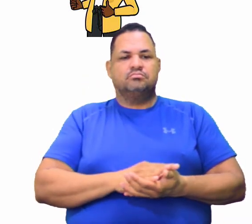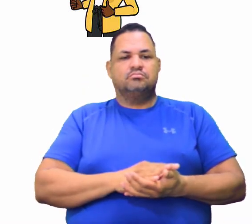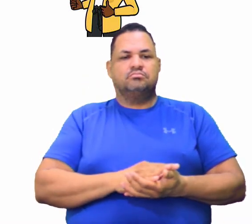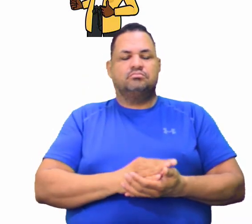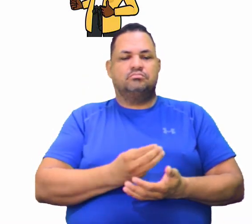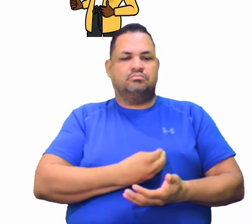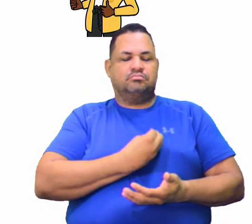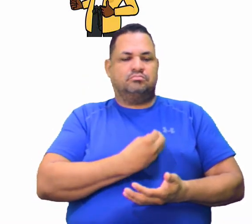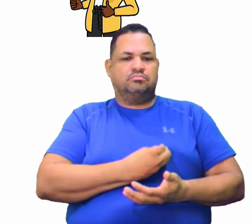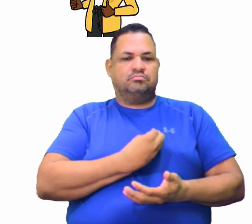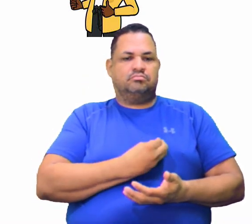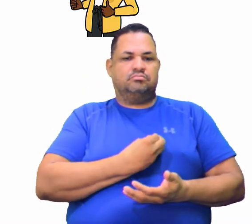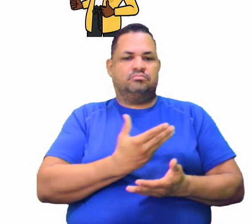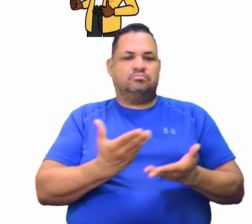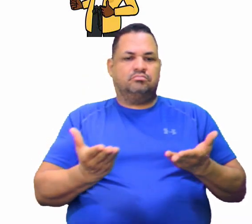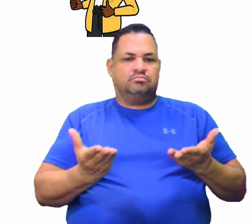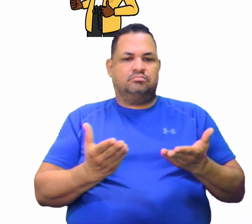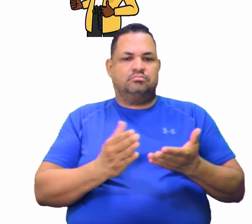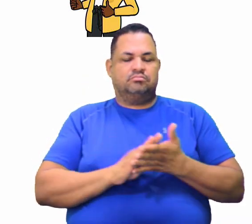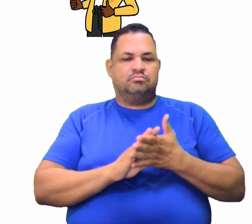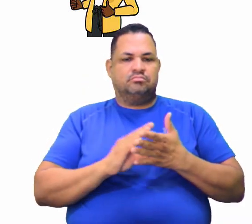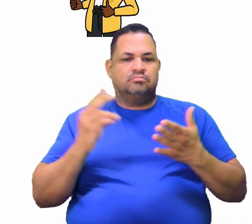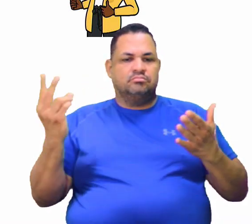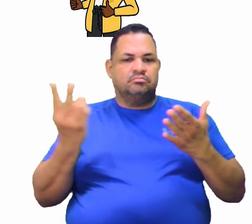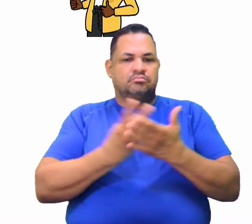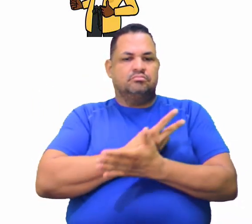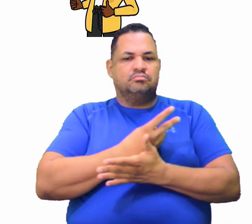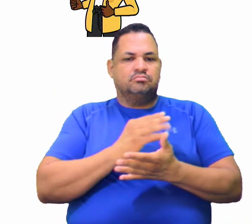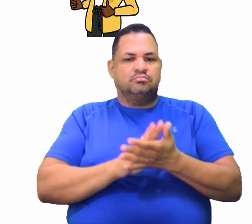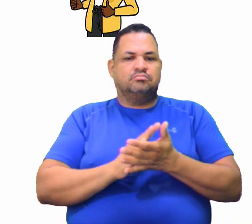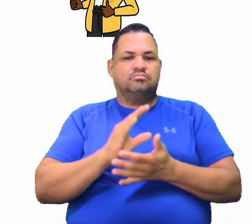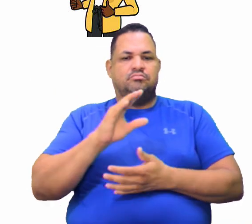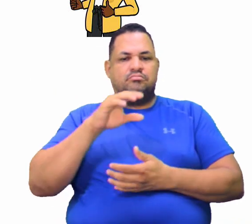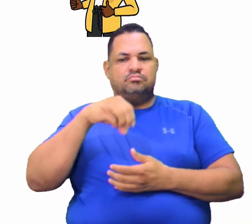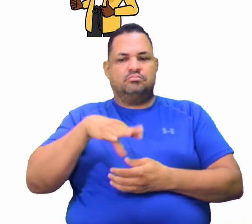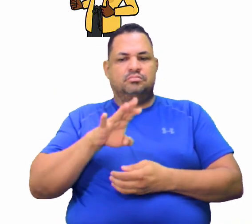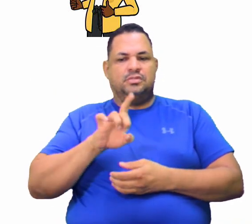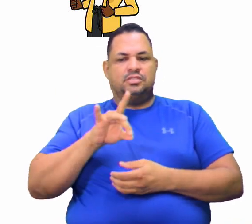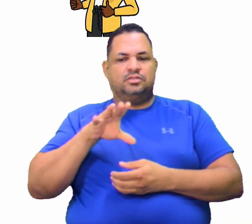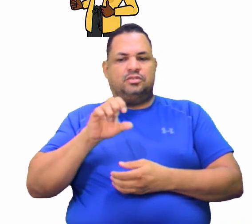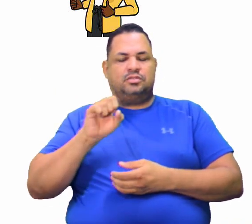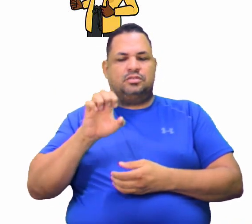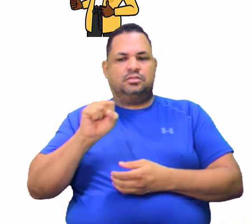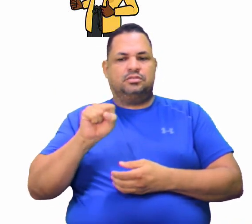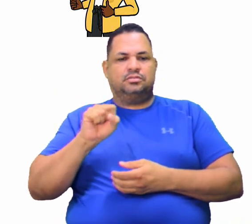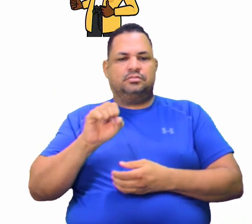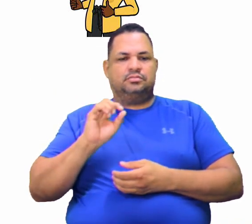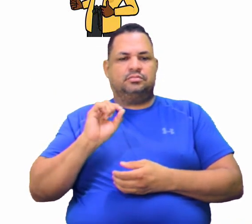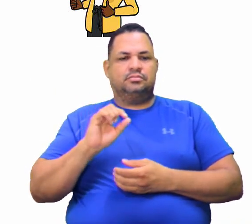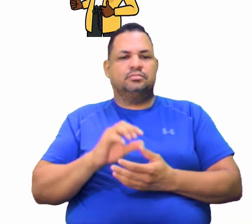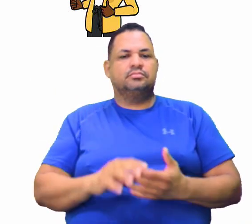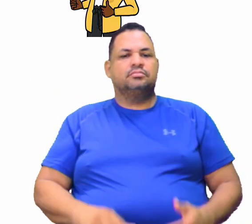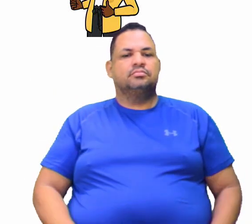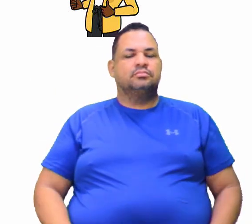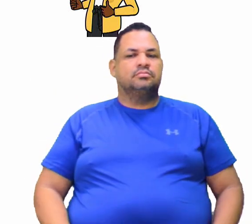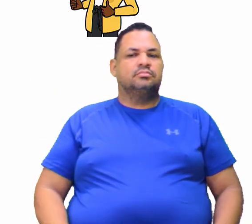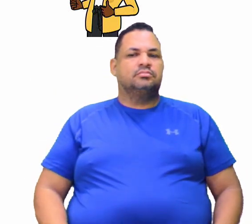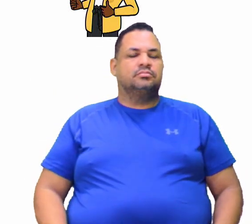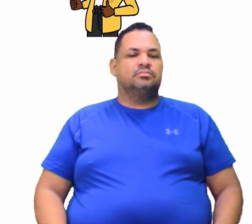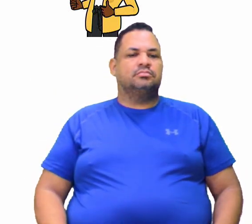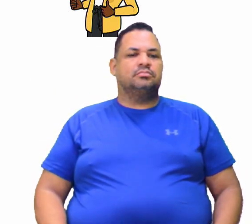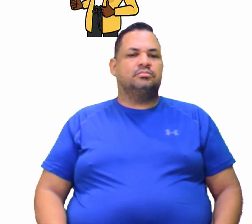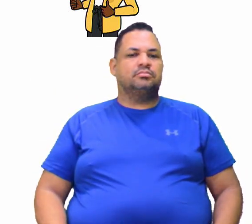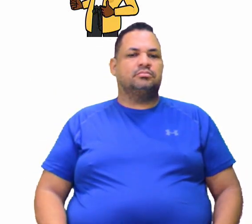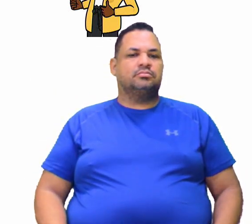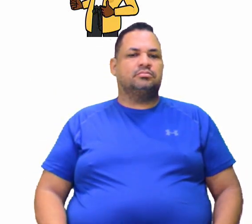do presente, então ocorre o quê? A mesóclise, tá? A mesma coisa